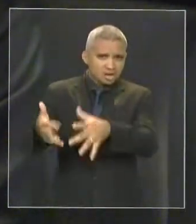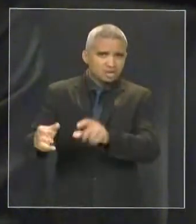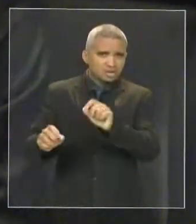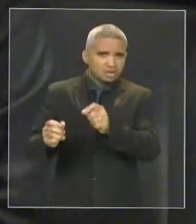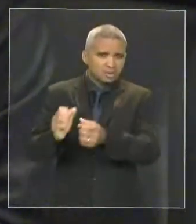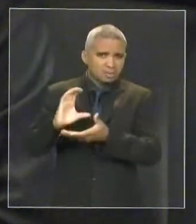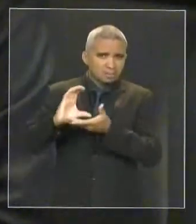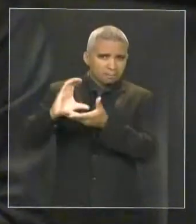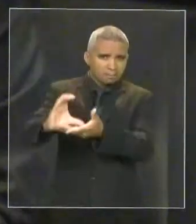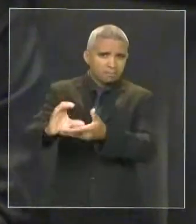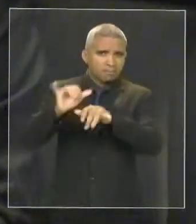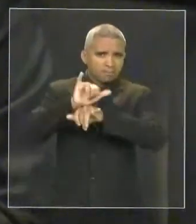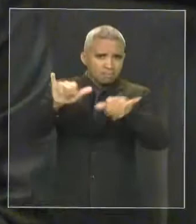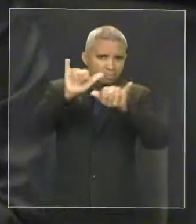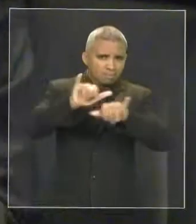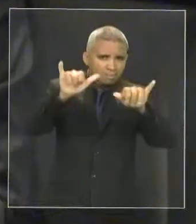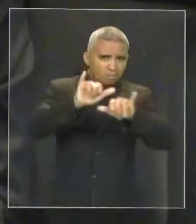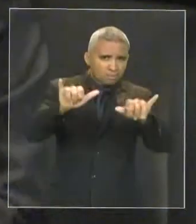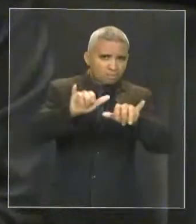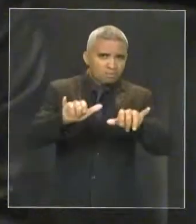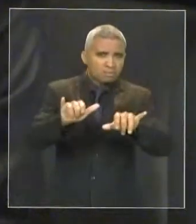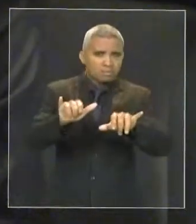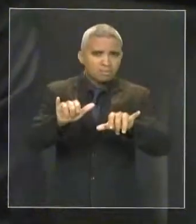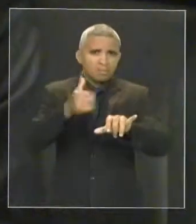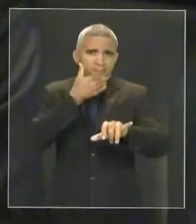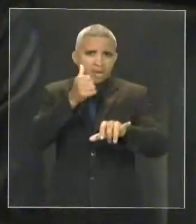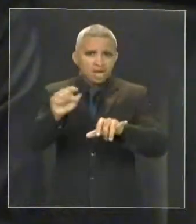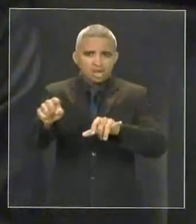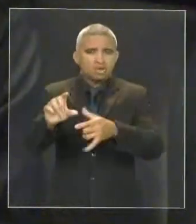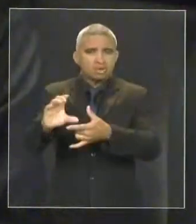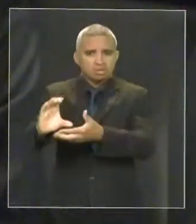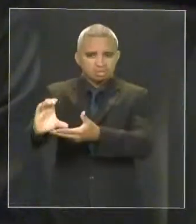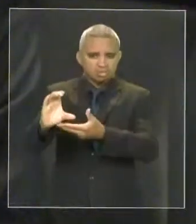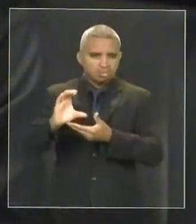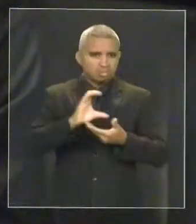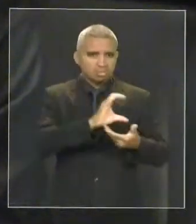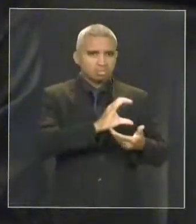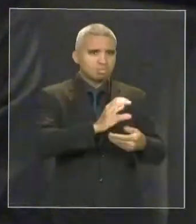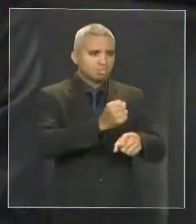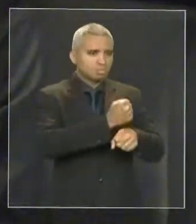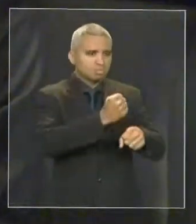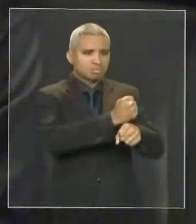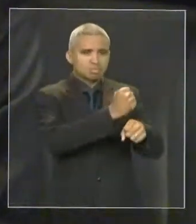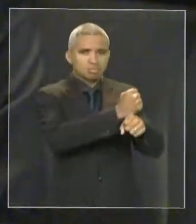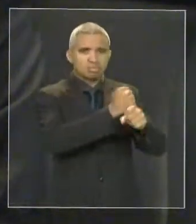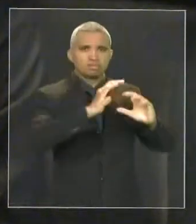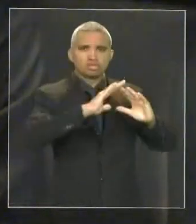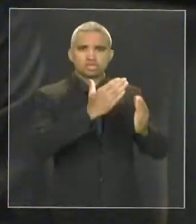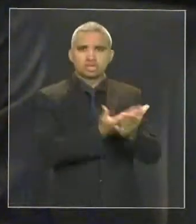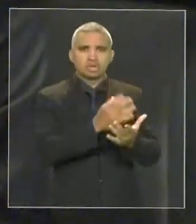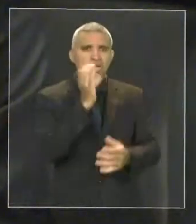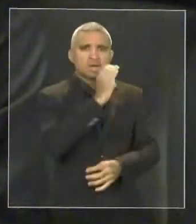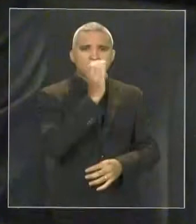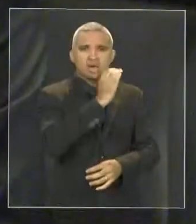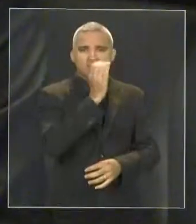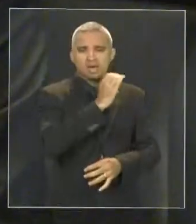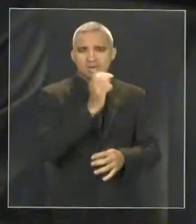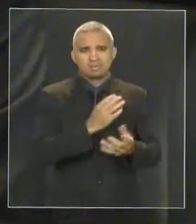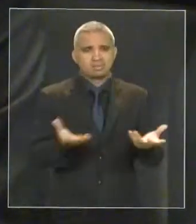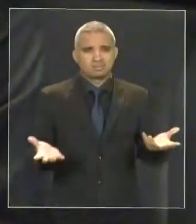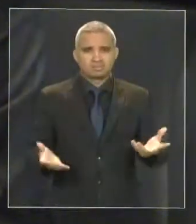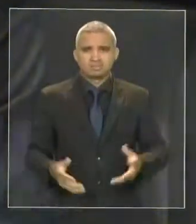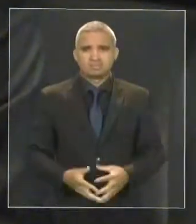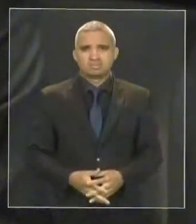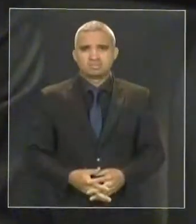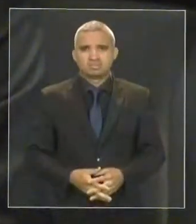investir para entregar mais rápido e mais escolas para que seja atendida a educação do povo do Maranhão. Porque na hora